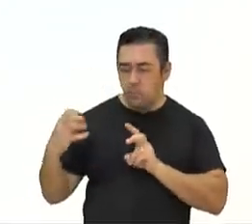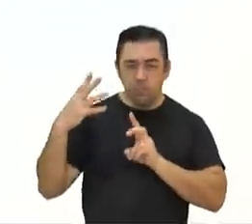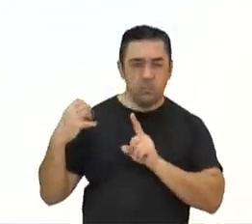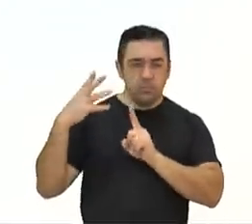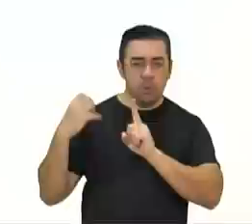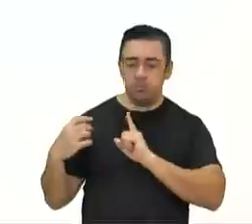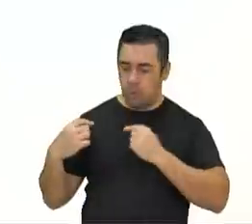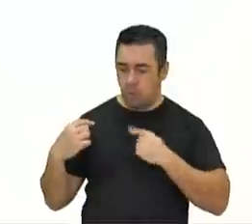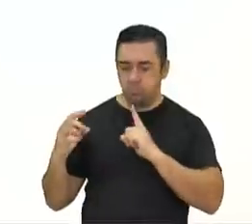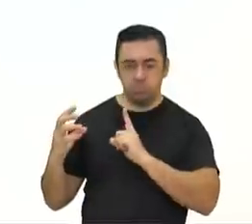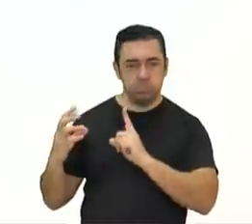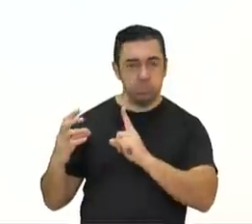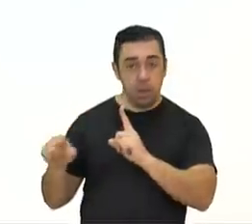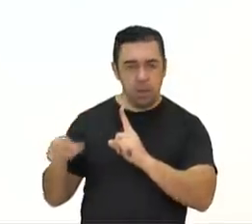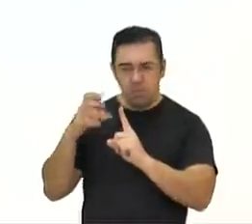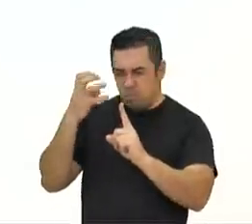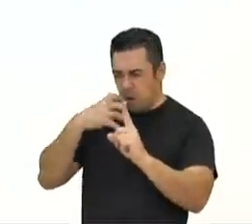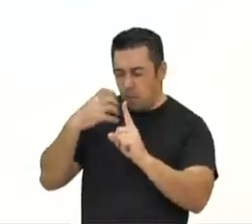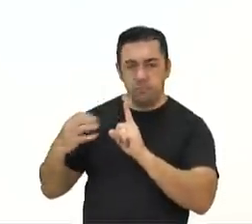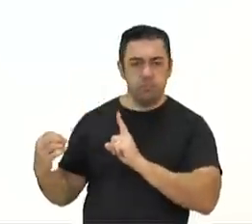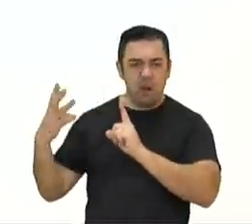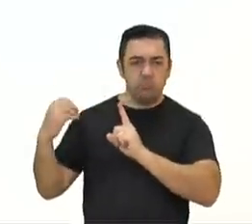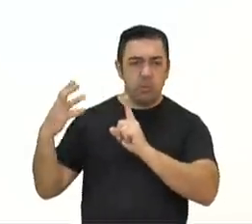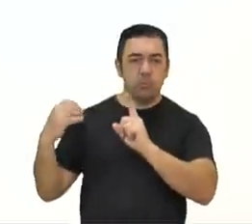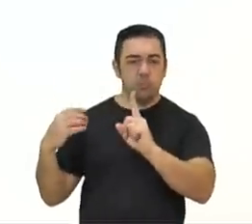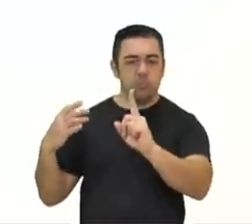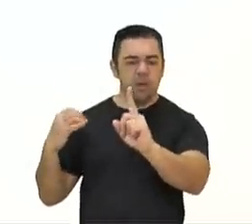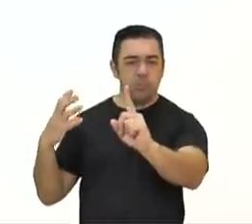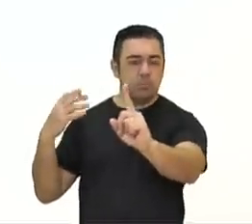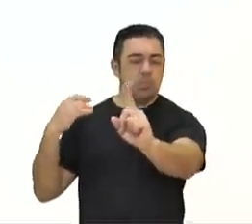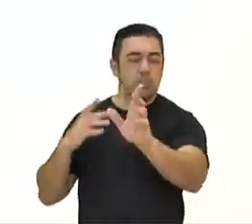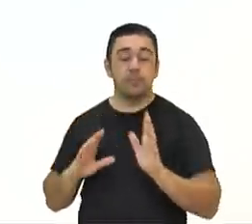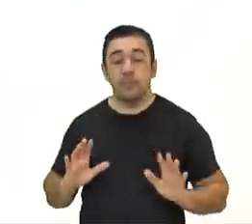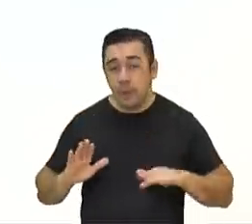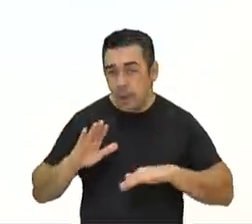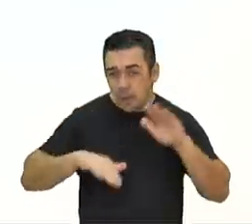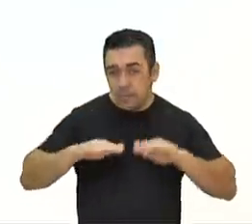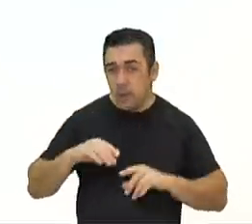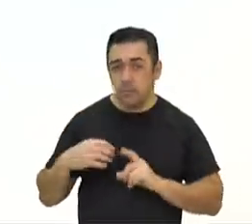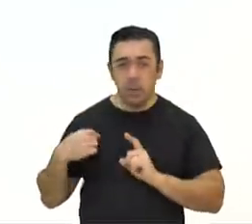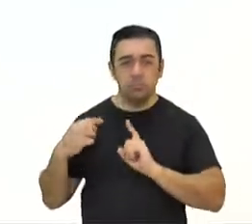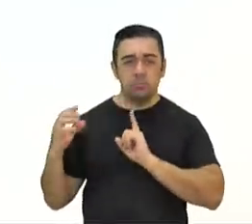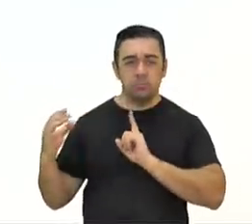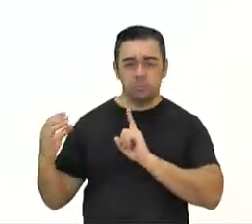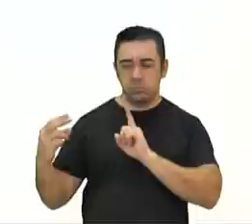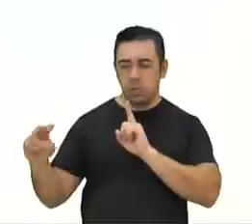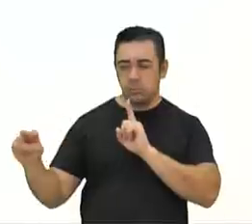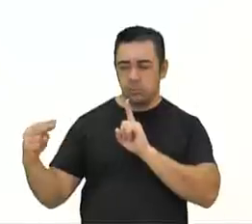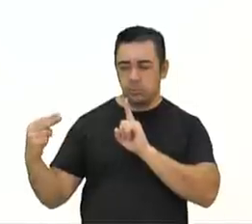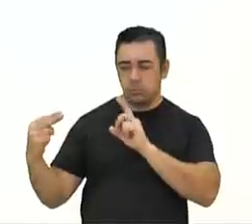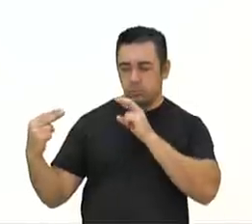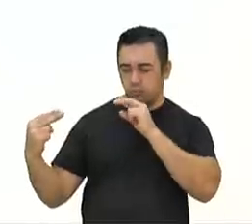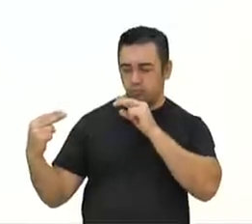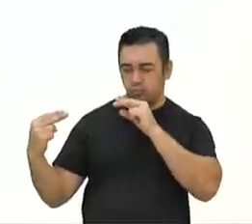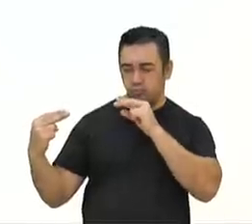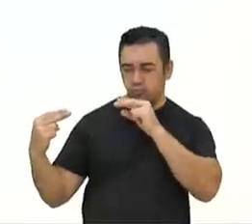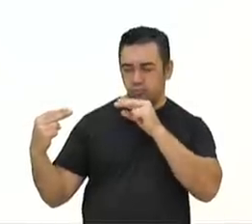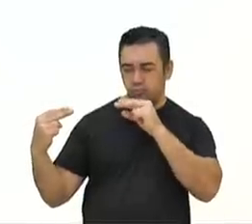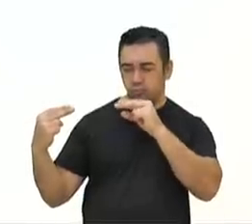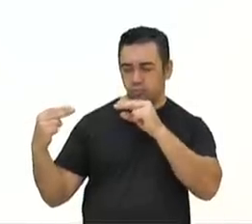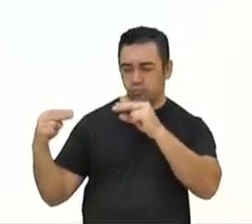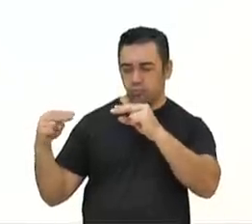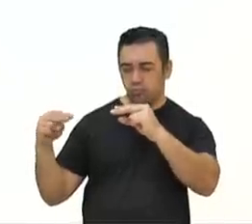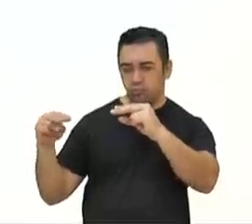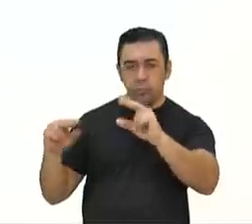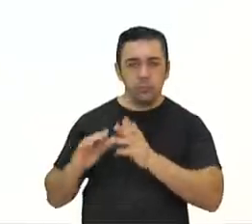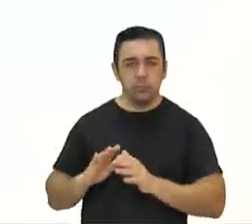portão, furioso, e fica ladrando sem parar. Mas outras vezes simplesmente fica me olhando, imóvel. O